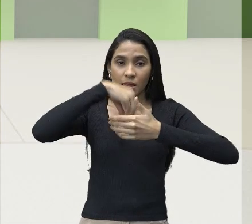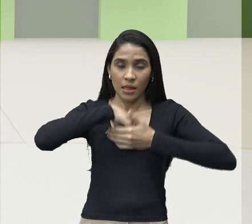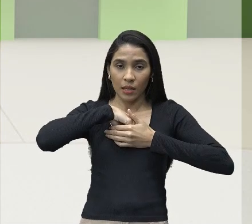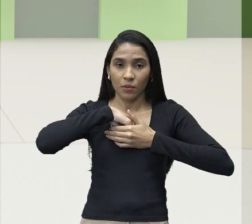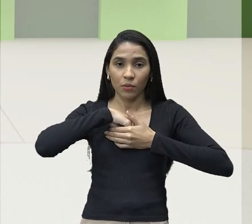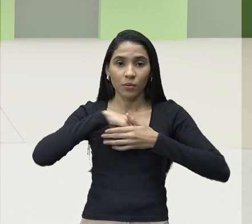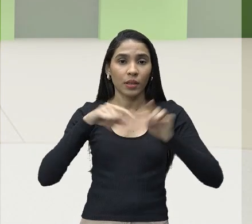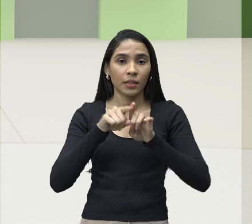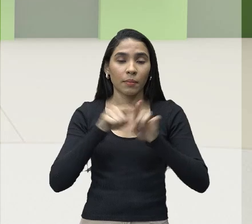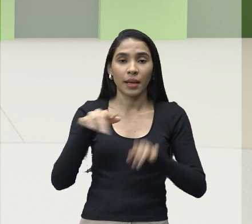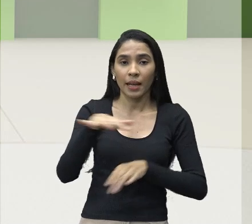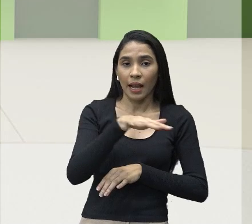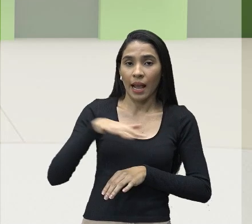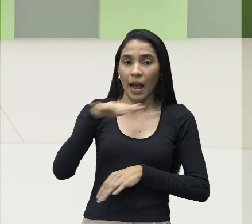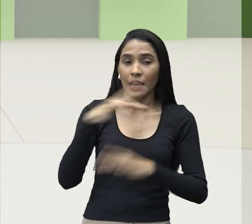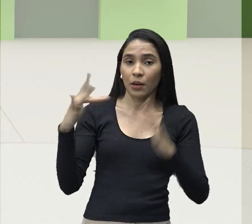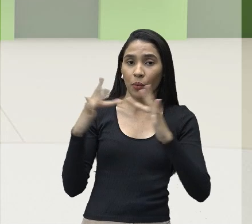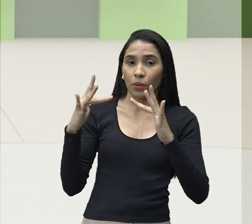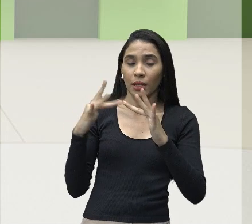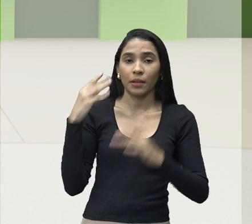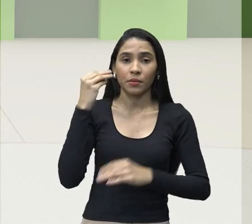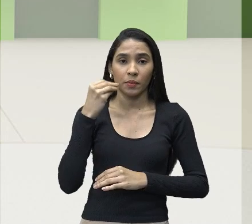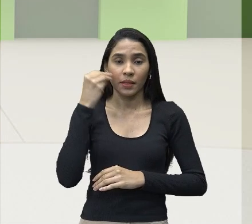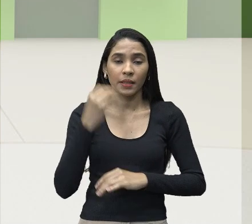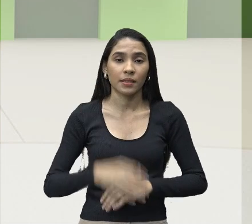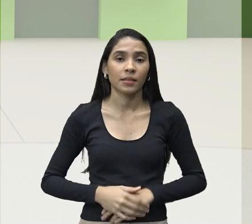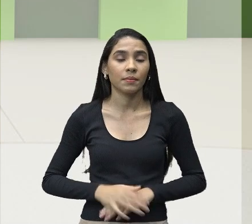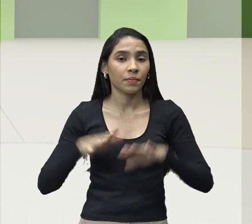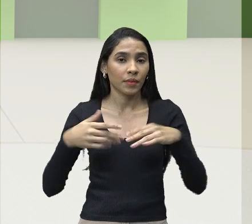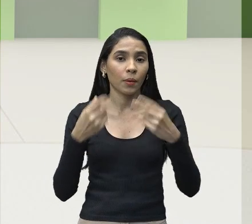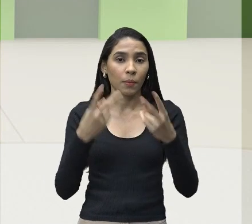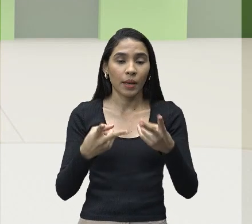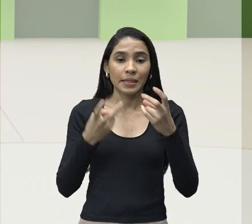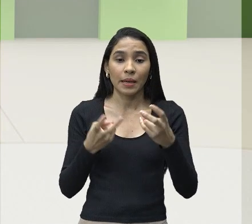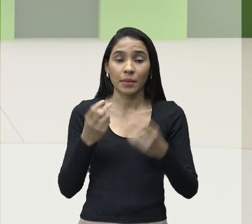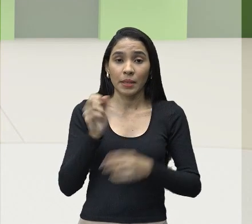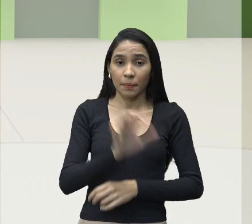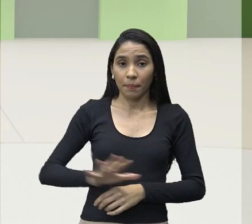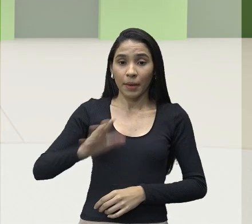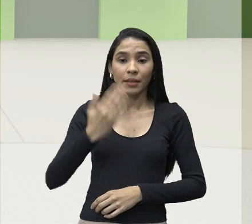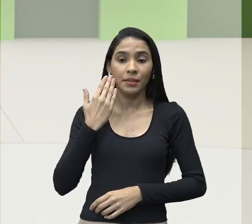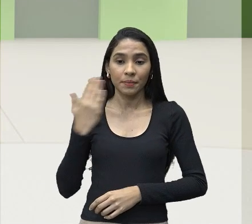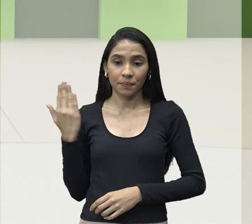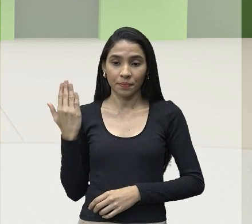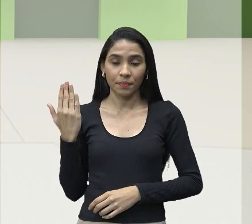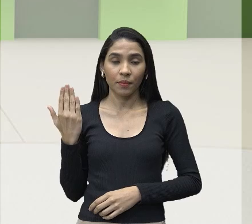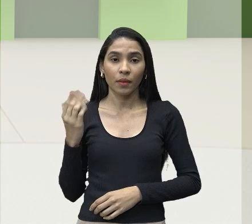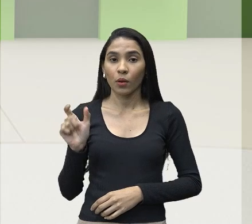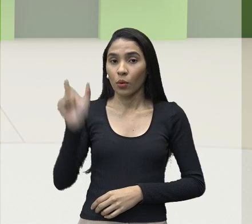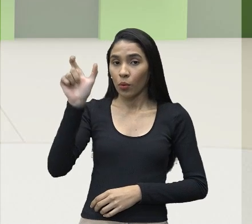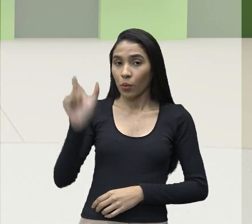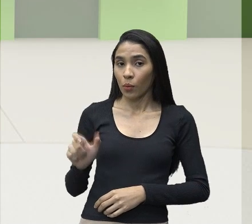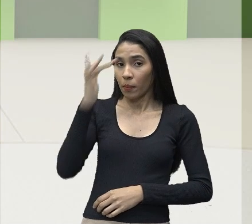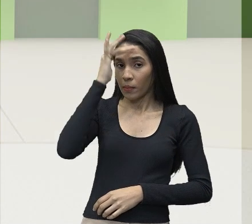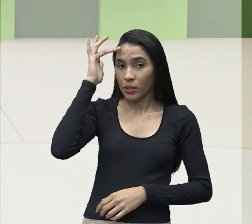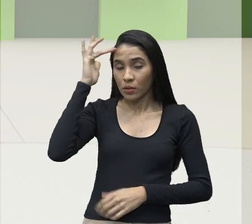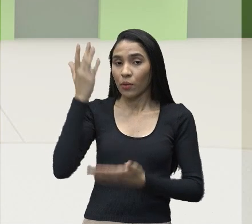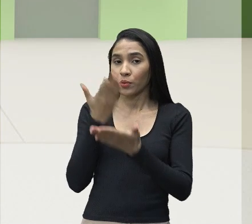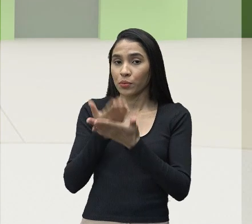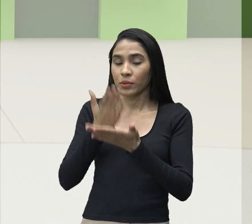do ambiente que nos rodeia. Então, a gente observa aqui ao lado uma pessoa que está estudando,